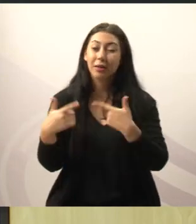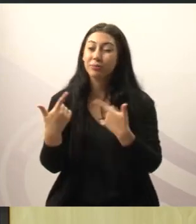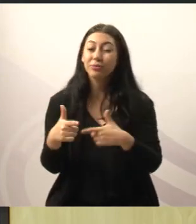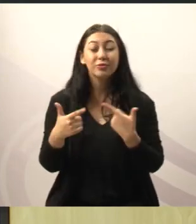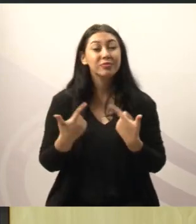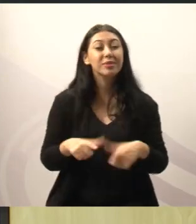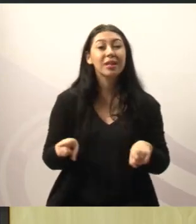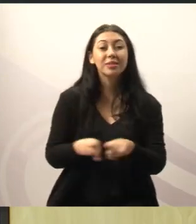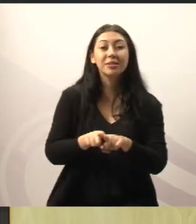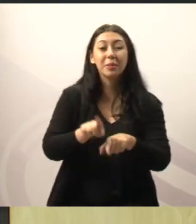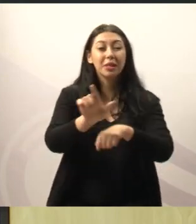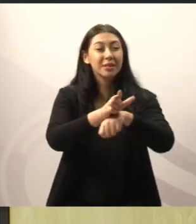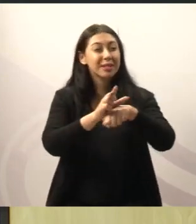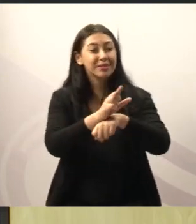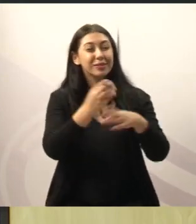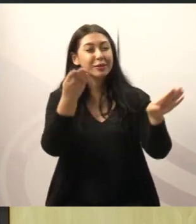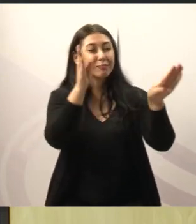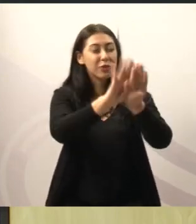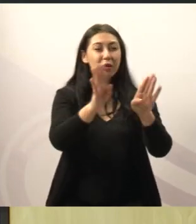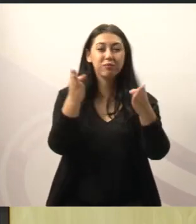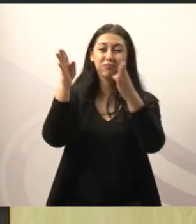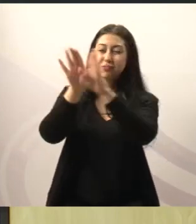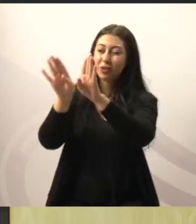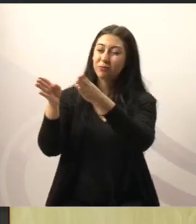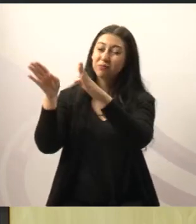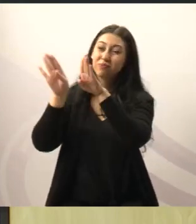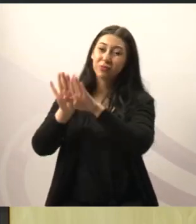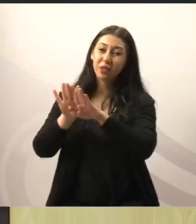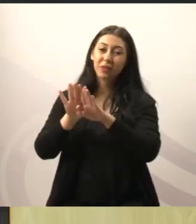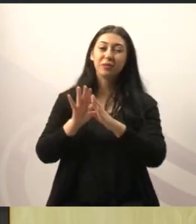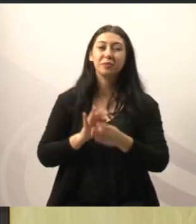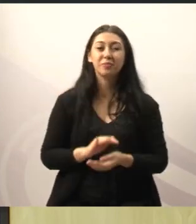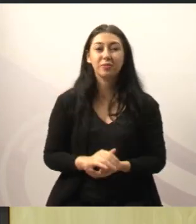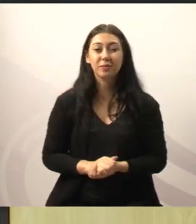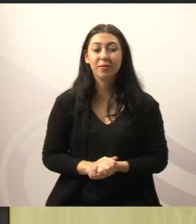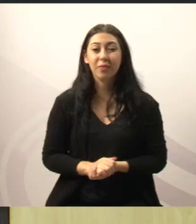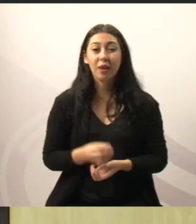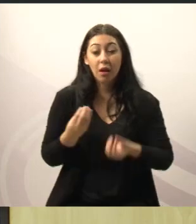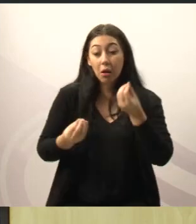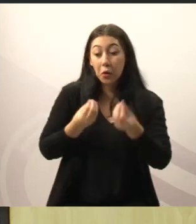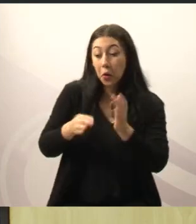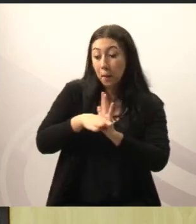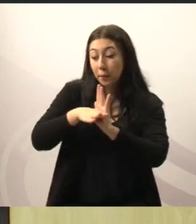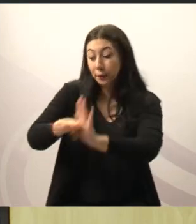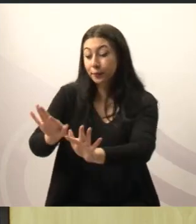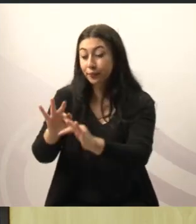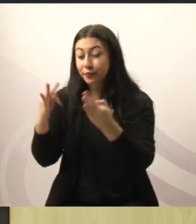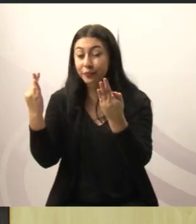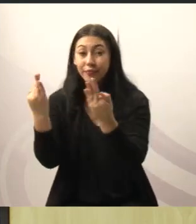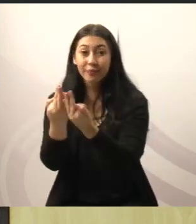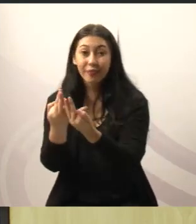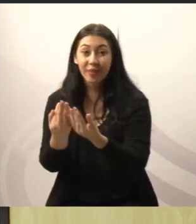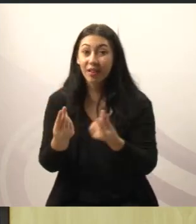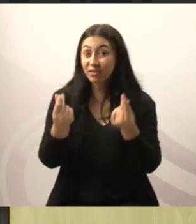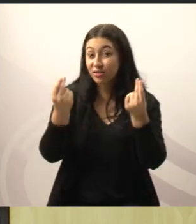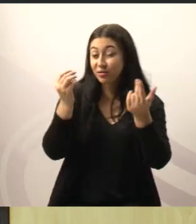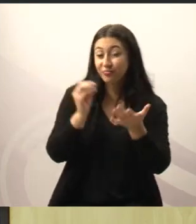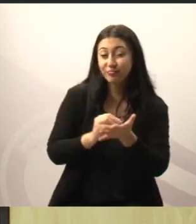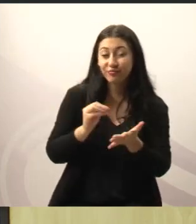outrora foi e continua sendo um investimento em manutenção de sua família e, consequentemente, de seus